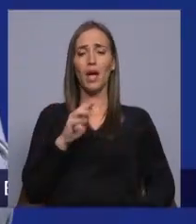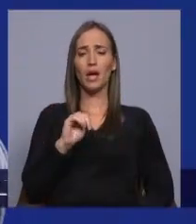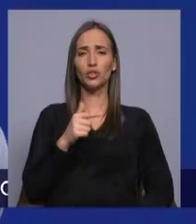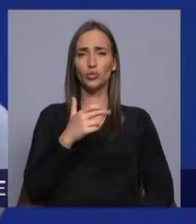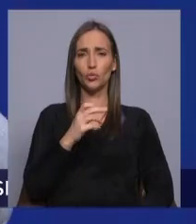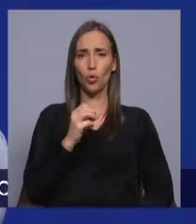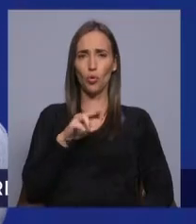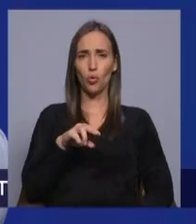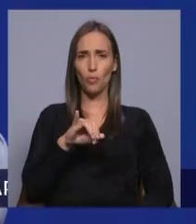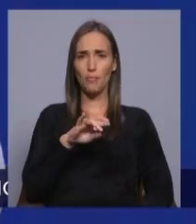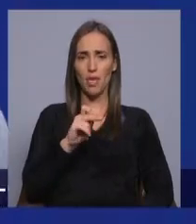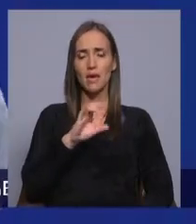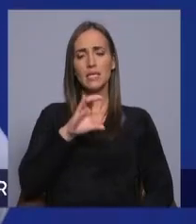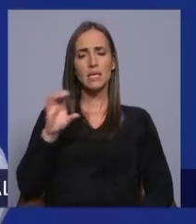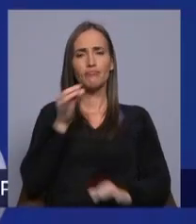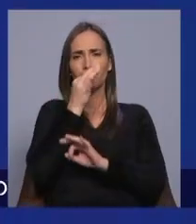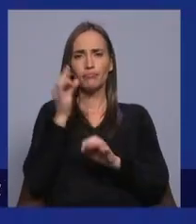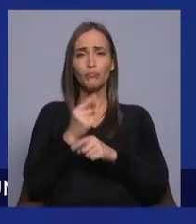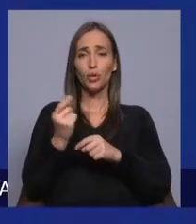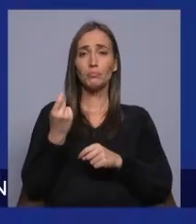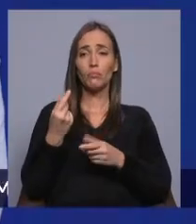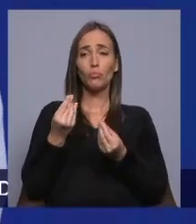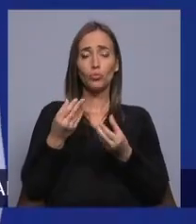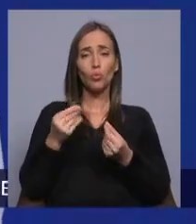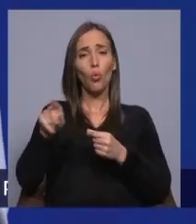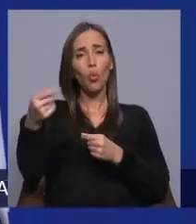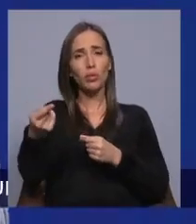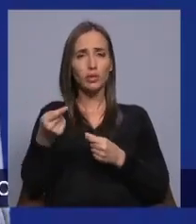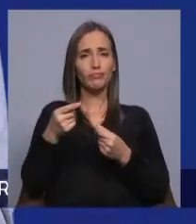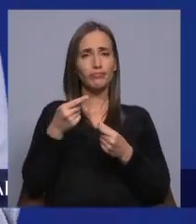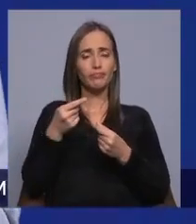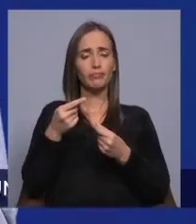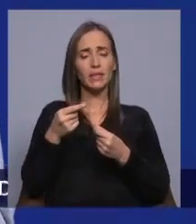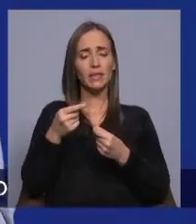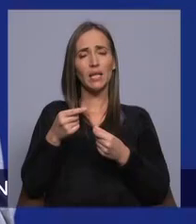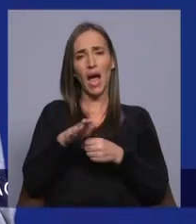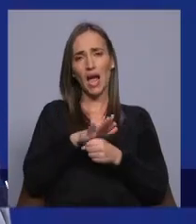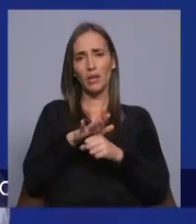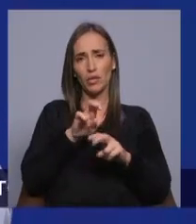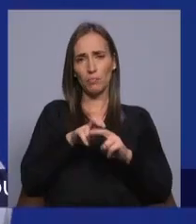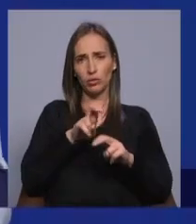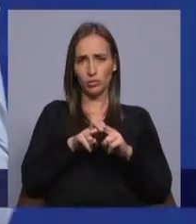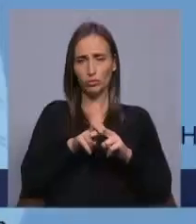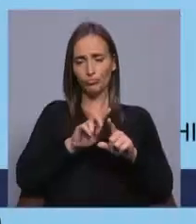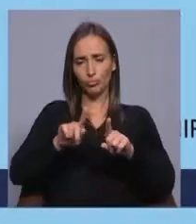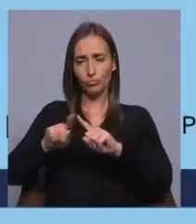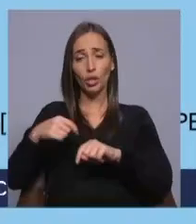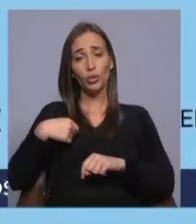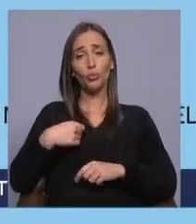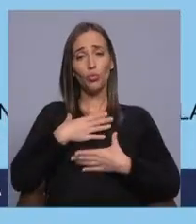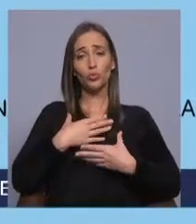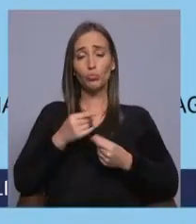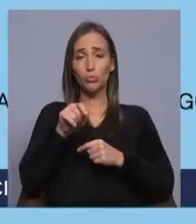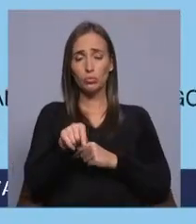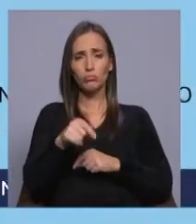porque precisa da ajuda também de muitos outros corpos do conhecimento e eu confesso que eu gosto muito deste tipo de histórias. Então vamos